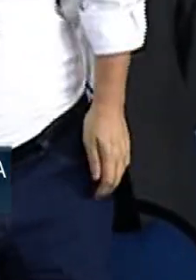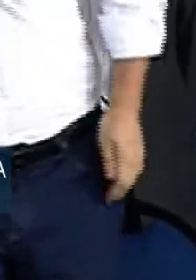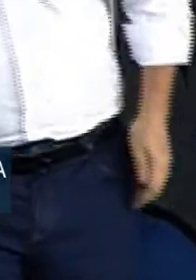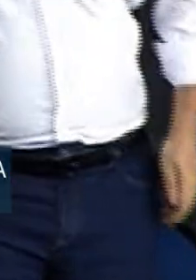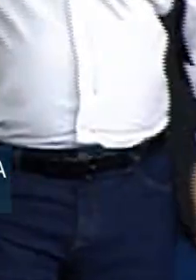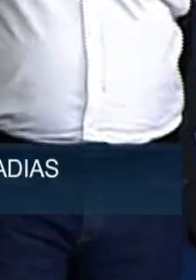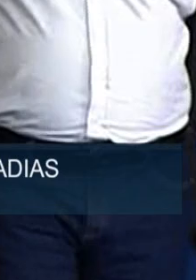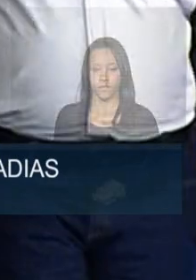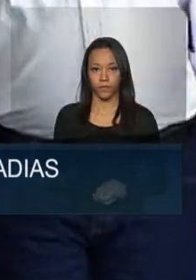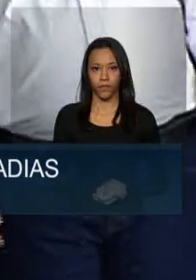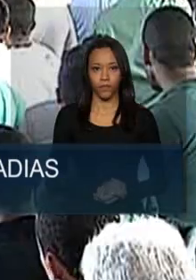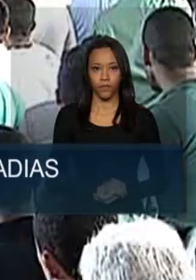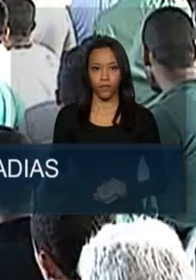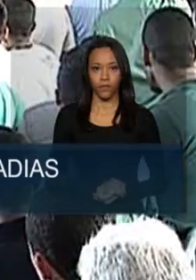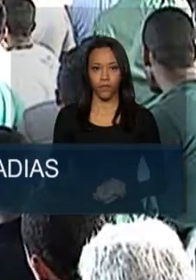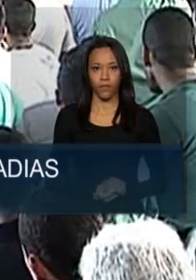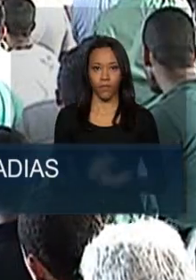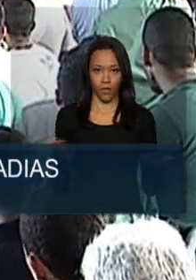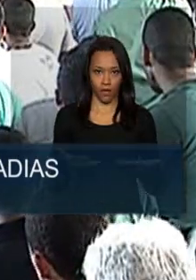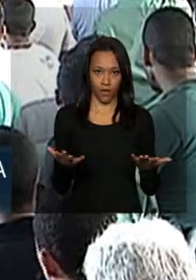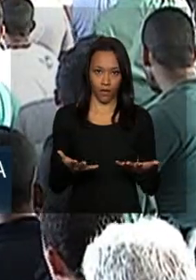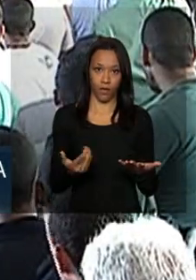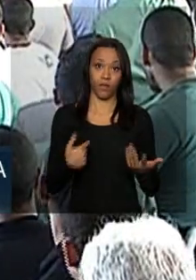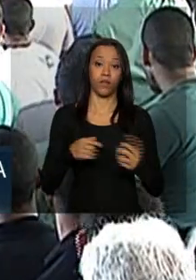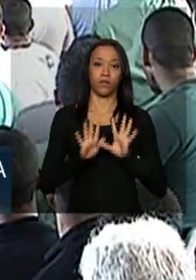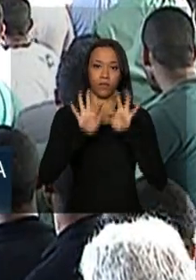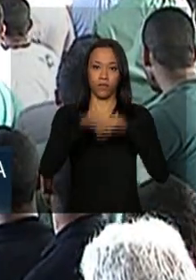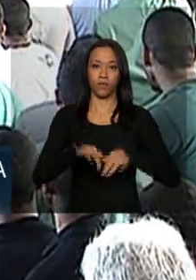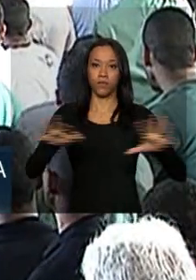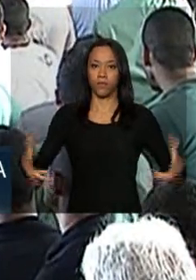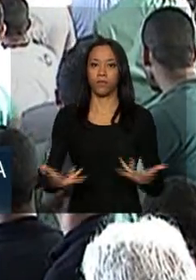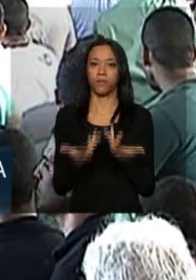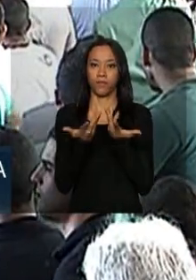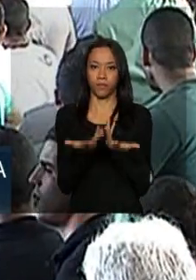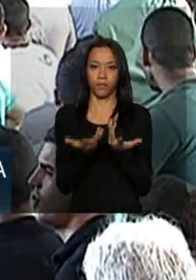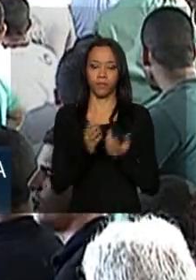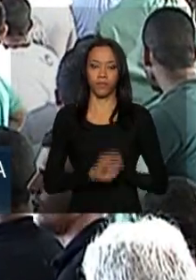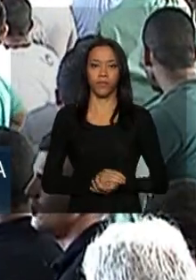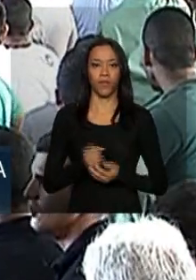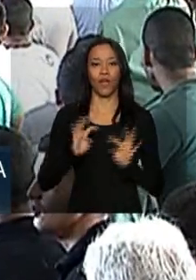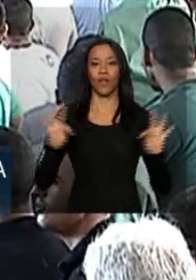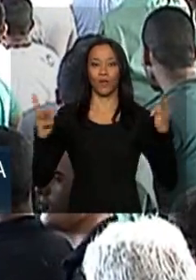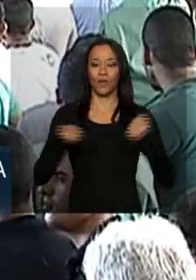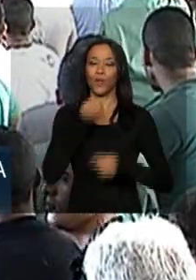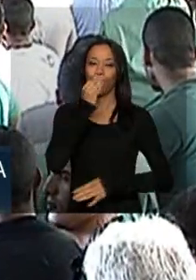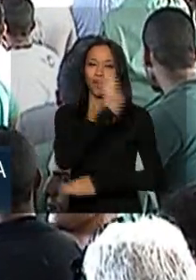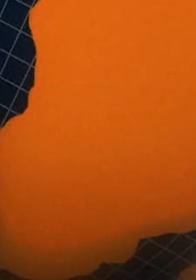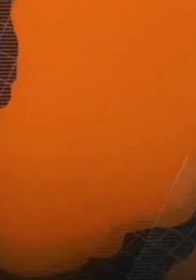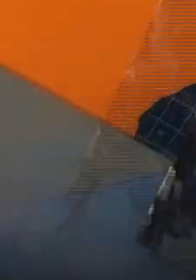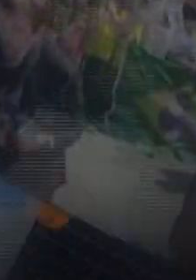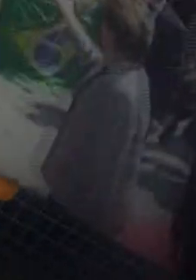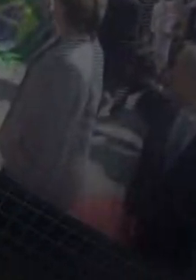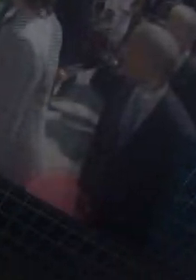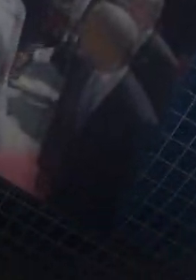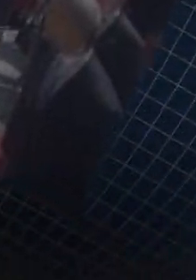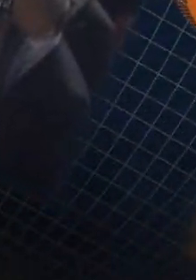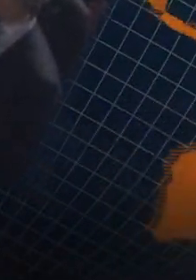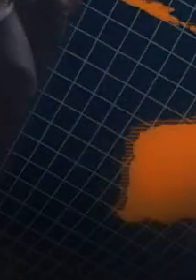E com as palavras da nossa presidenta, encerramos esta cerimônia. Tenham todos uma boa tarde.